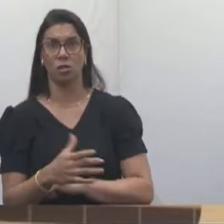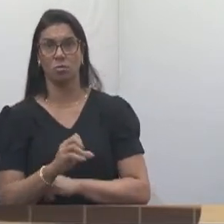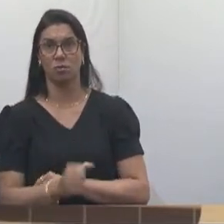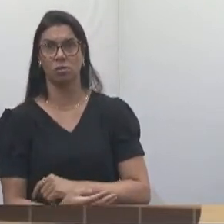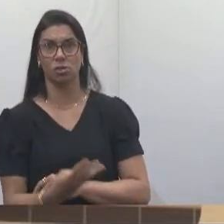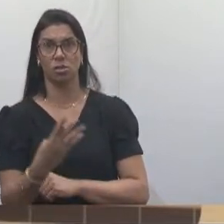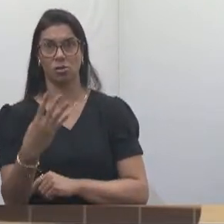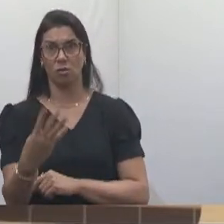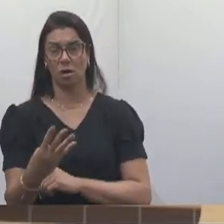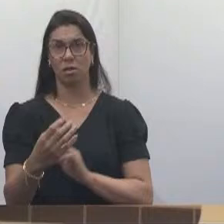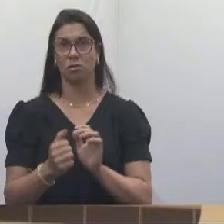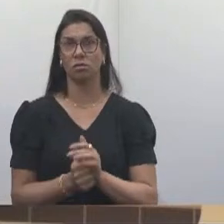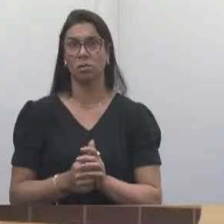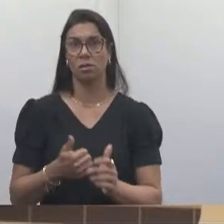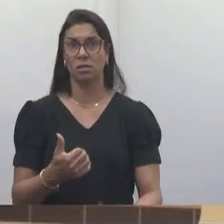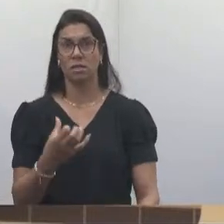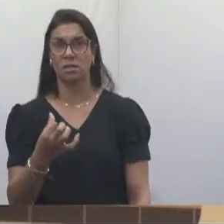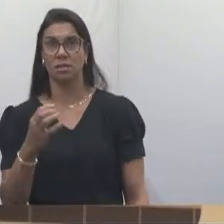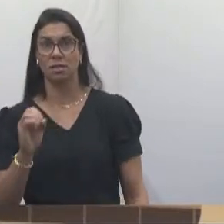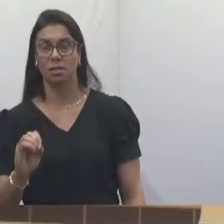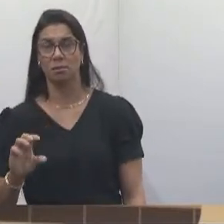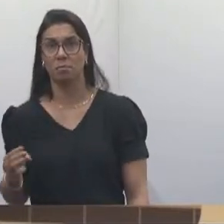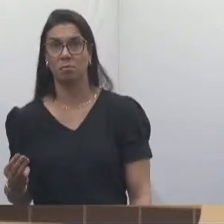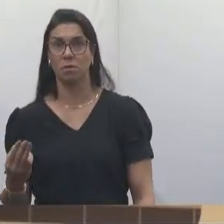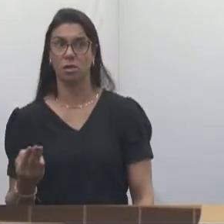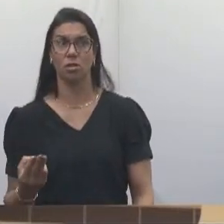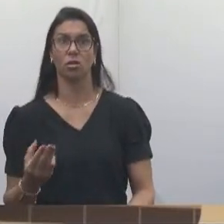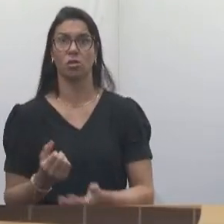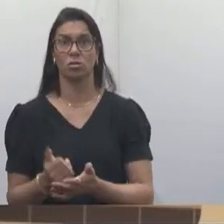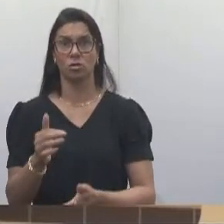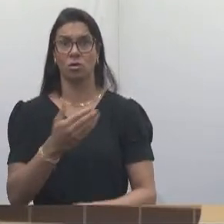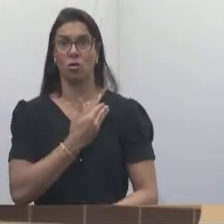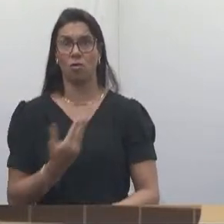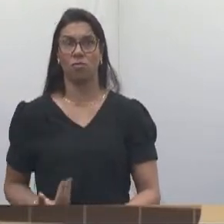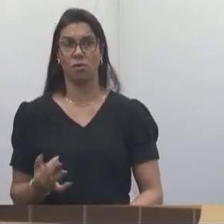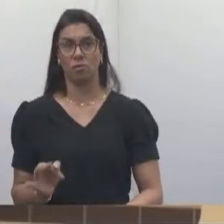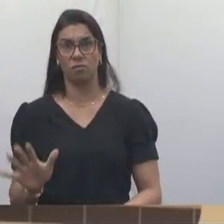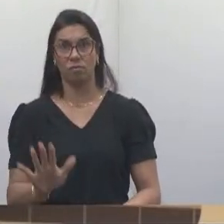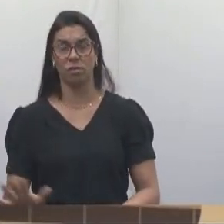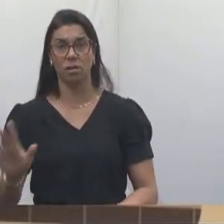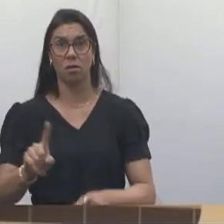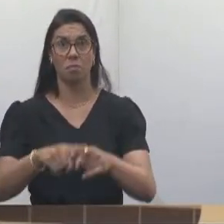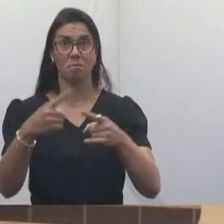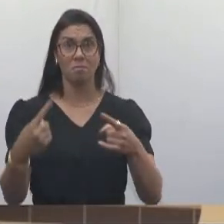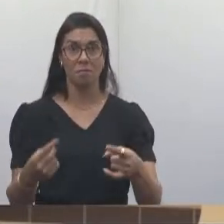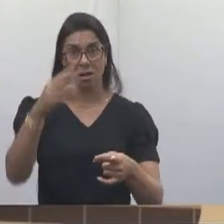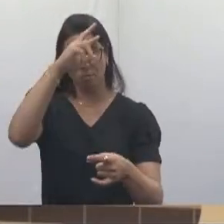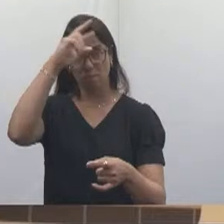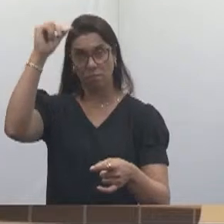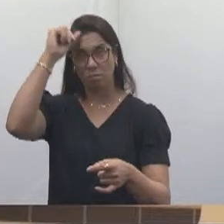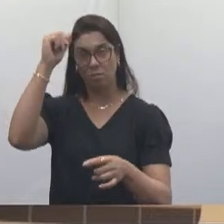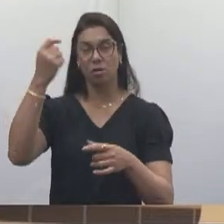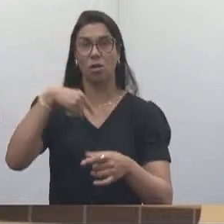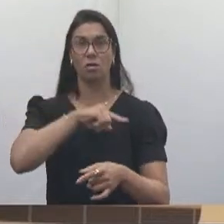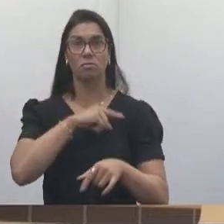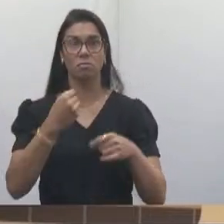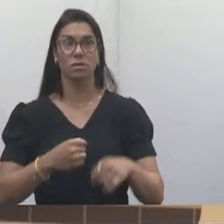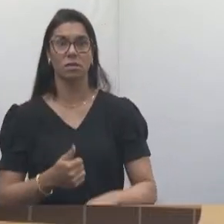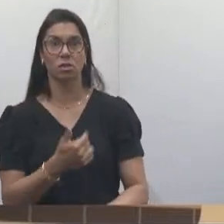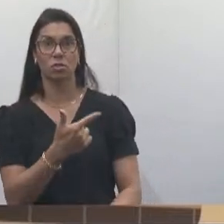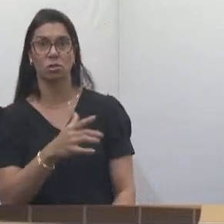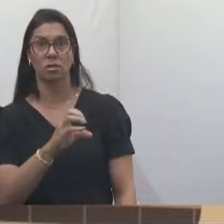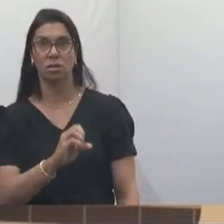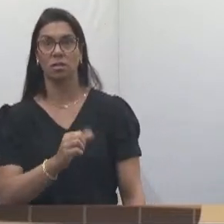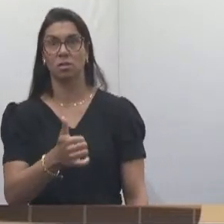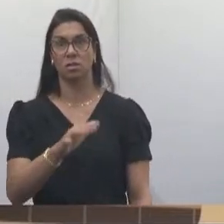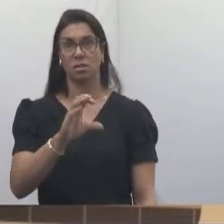161 milhões de governo federal. Mas o orçamento da educação para 24 é 210 milhões. Ou seja, nós estamos caminhando